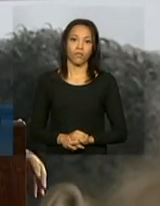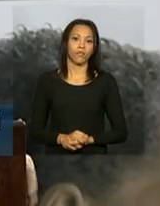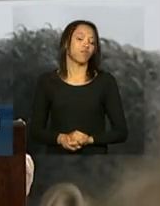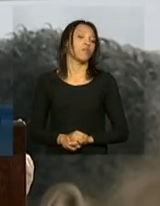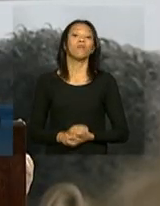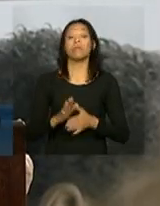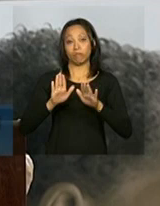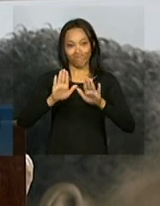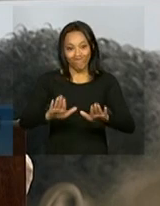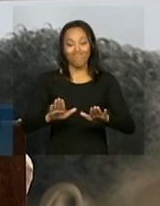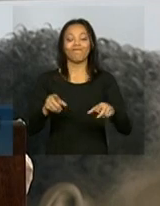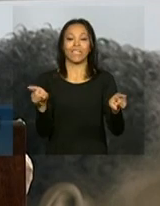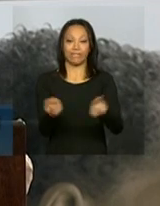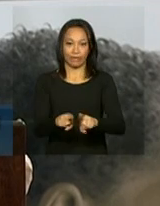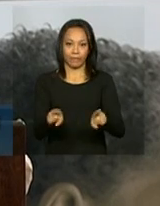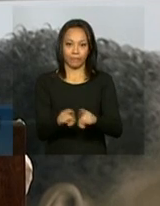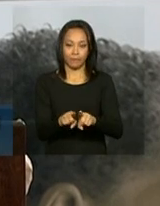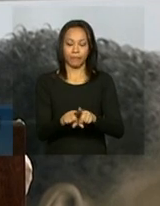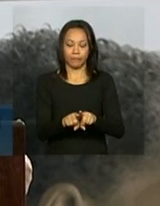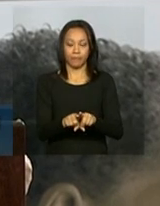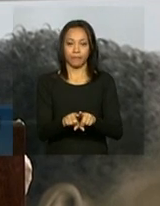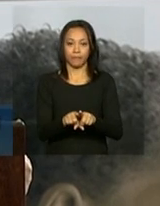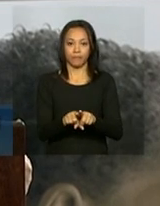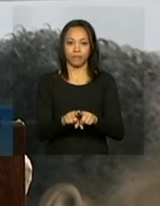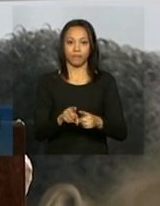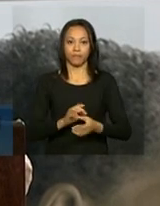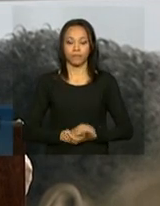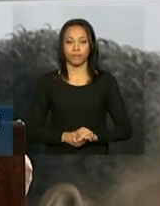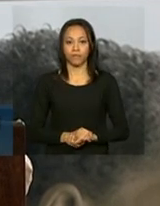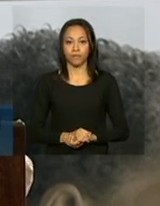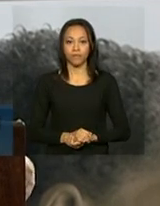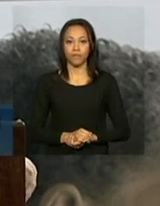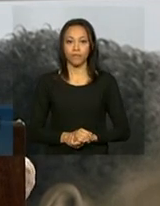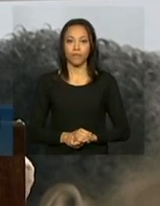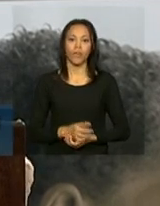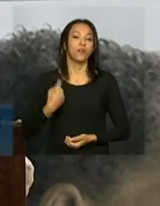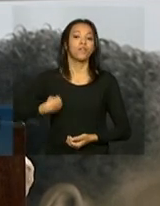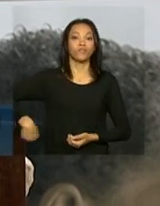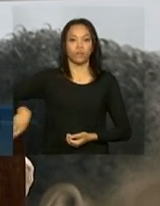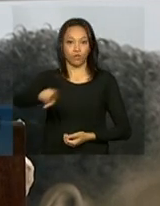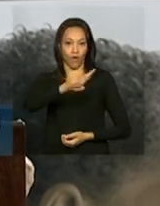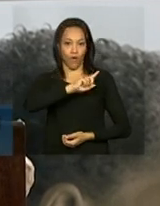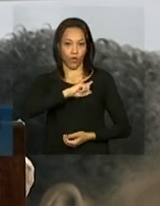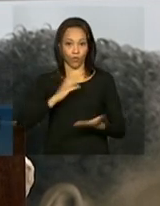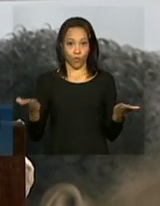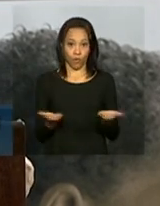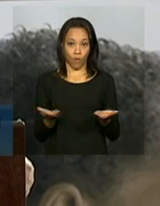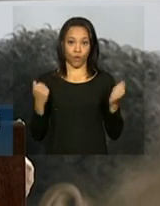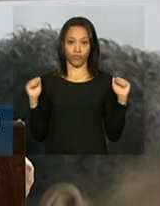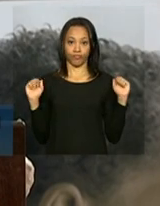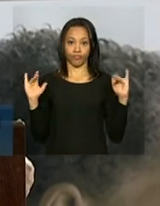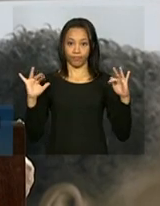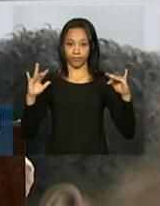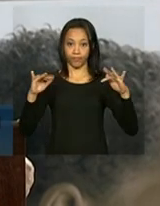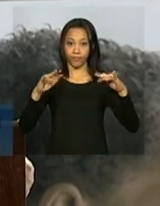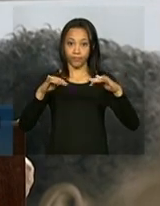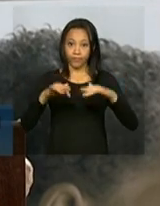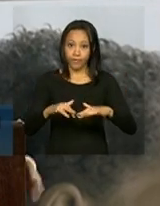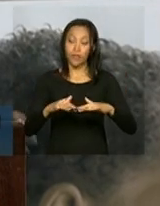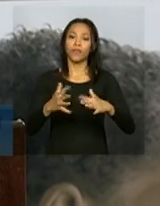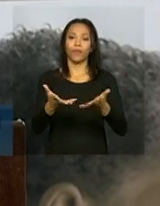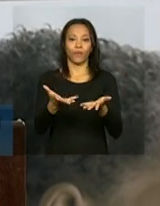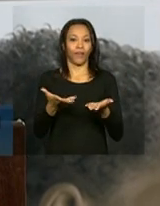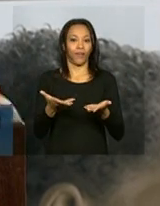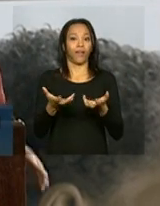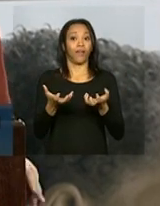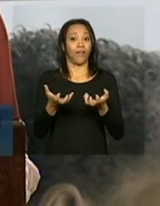Mas também pelo fato de nós estarmos aqui hoje, e eu queria